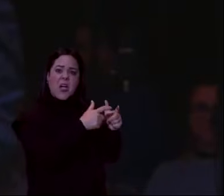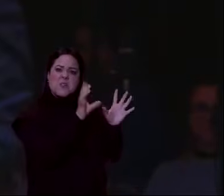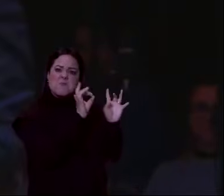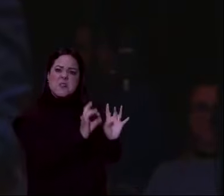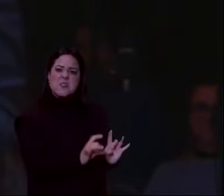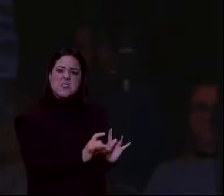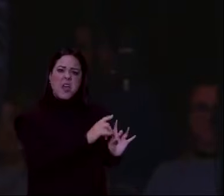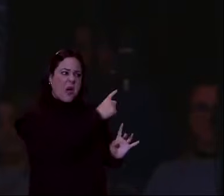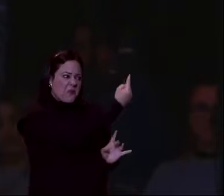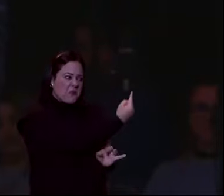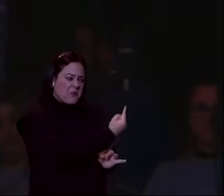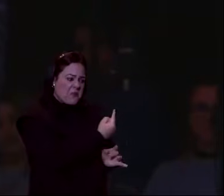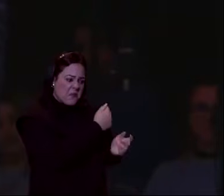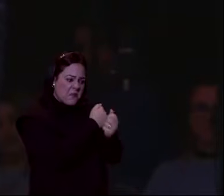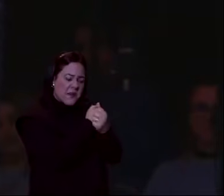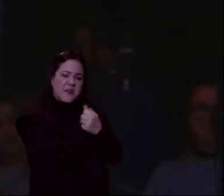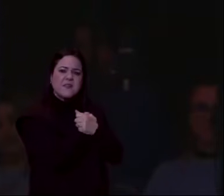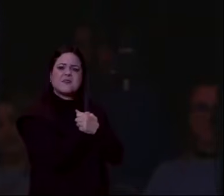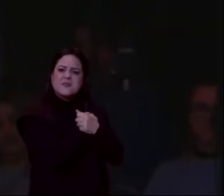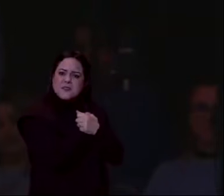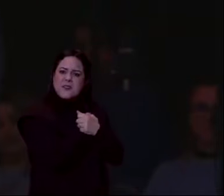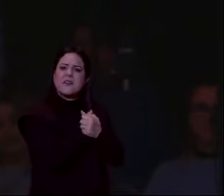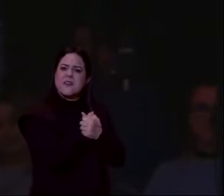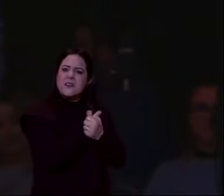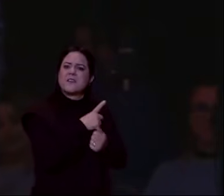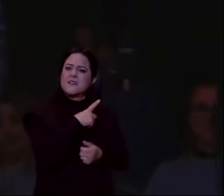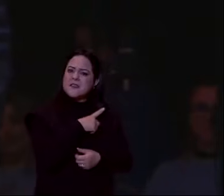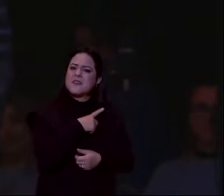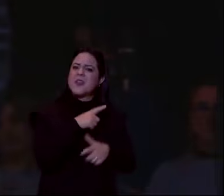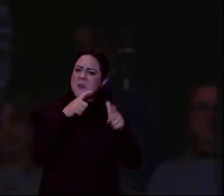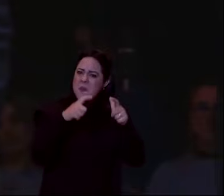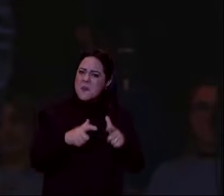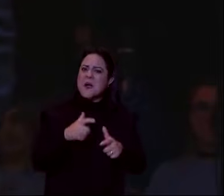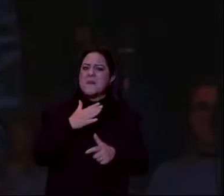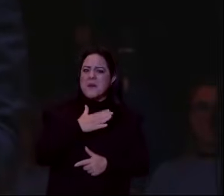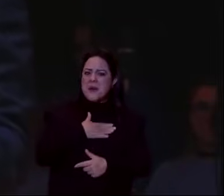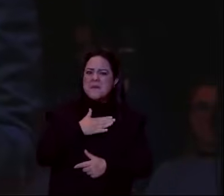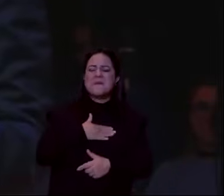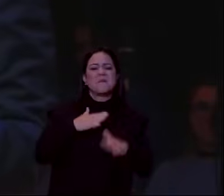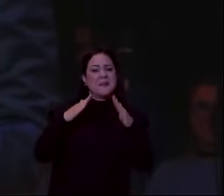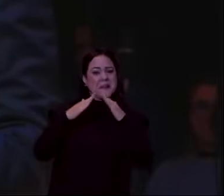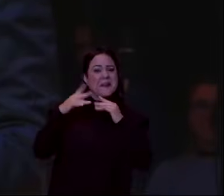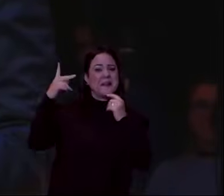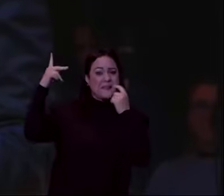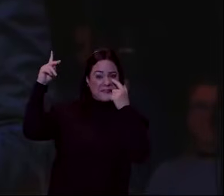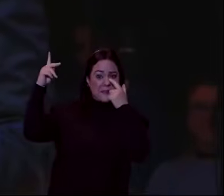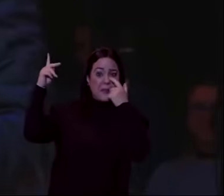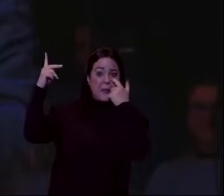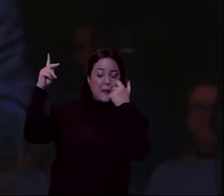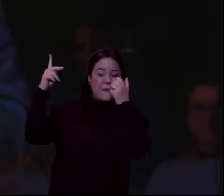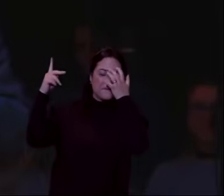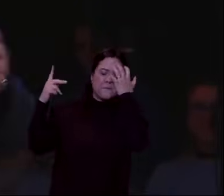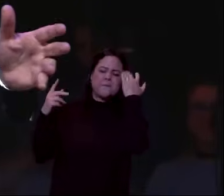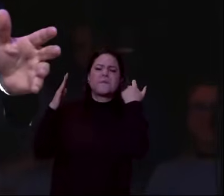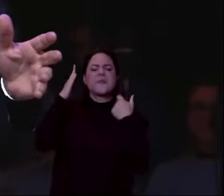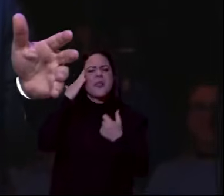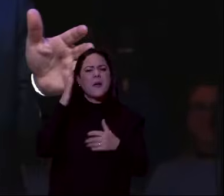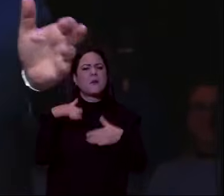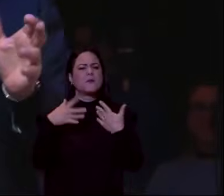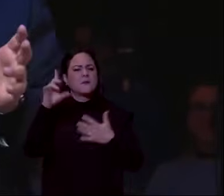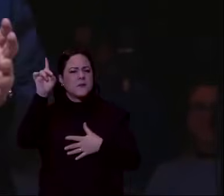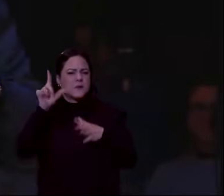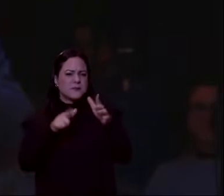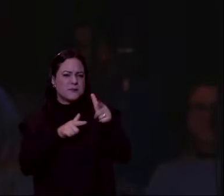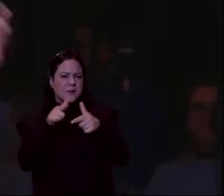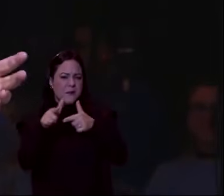me abraçar. Deus tem lugar para mim na sua casa. Sabe como Deus está